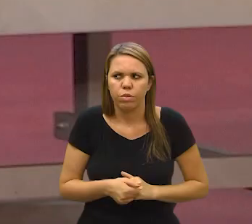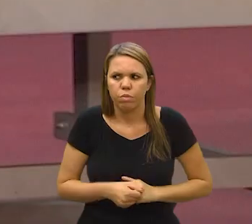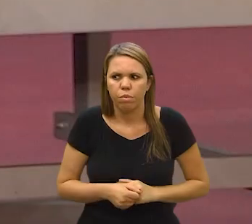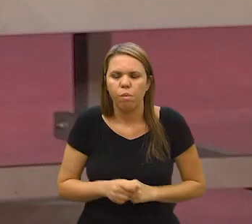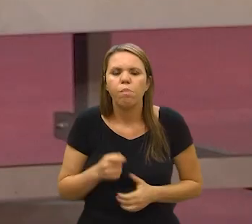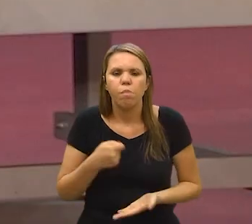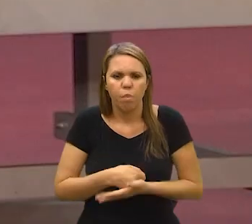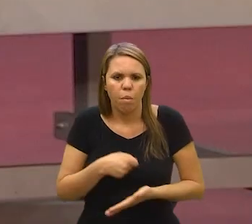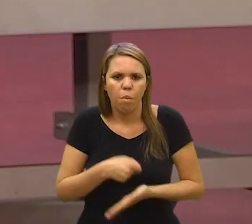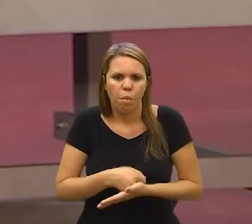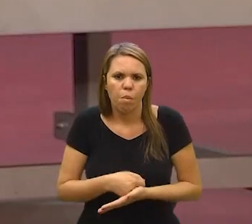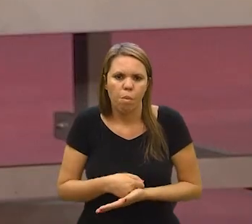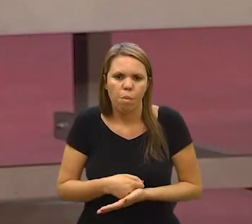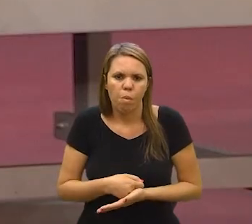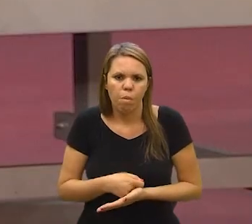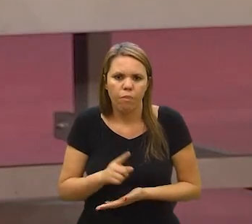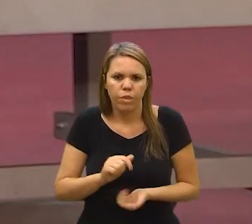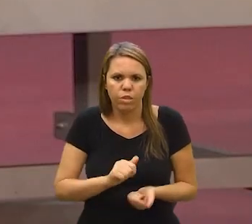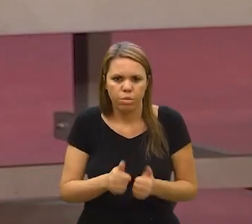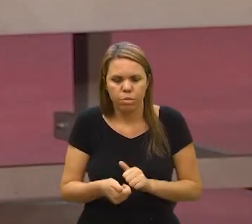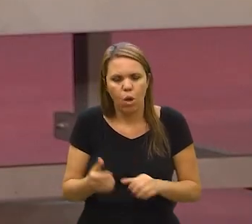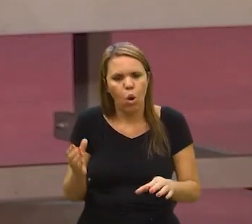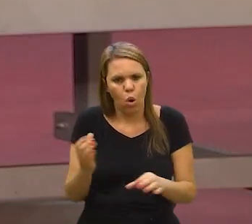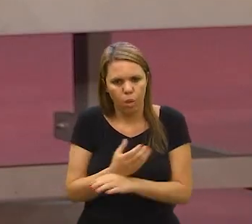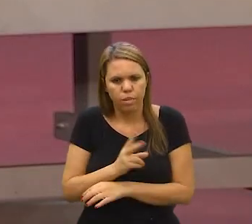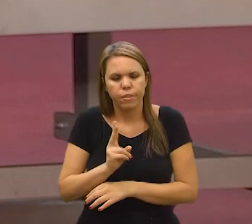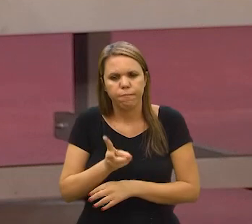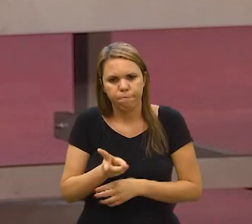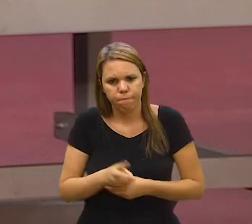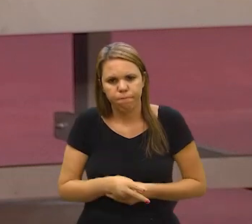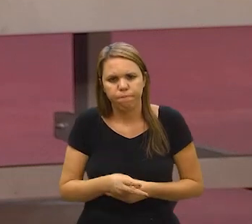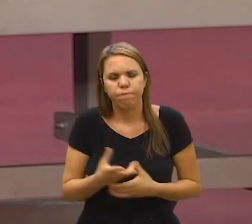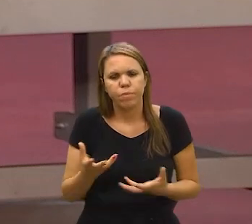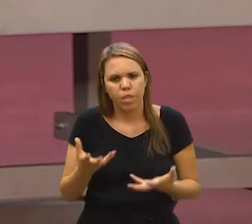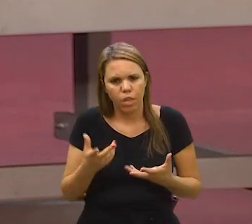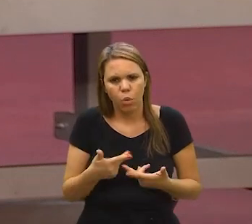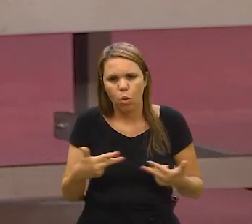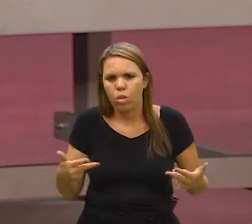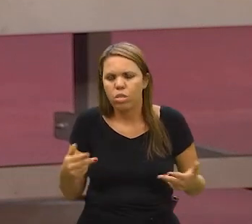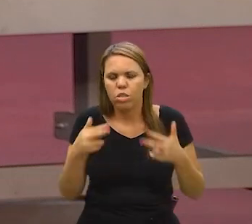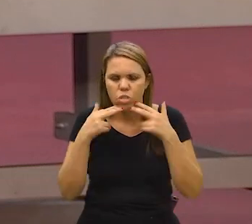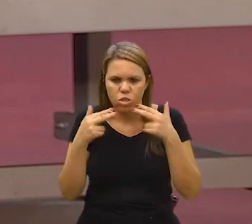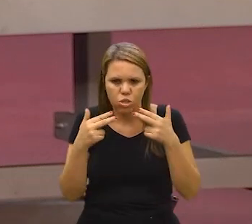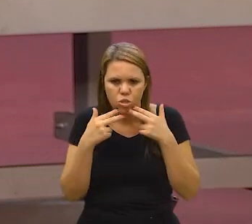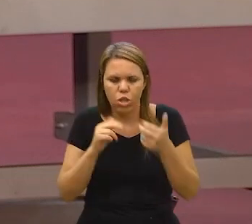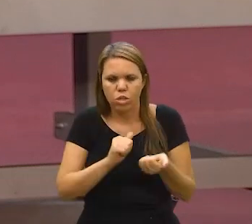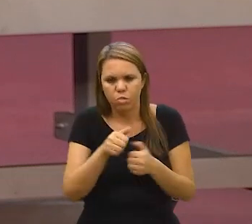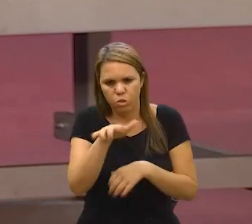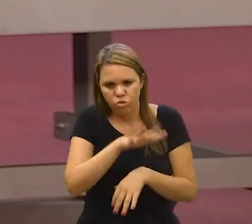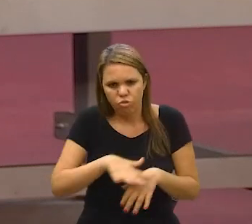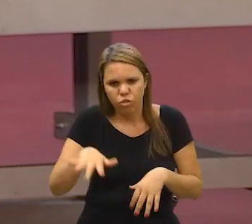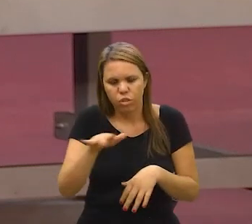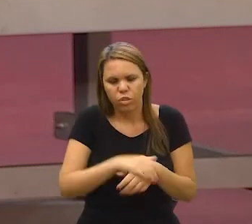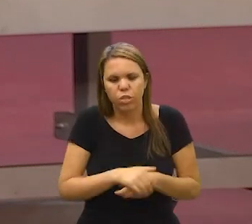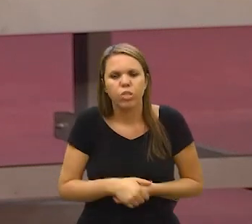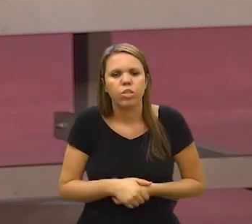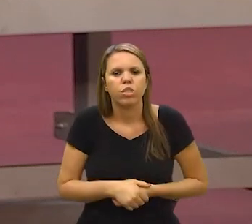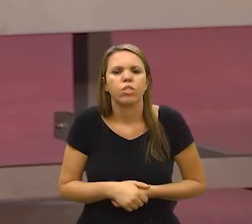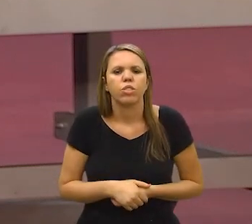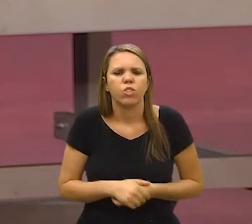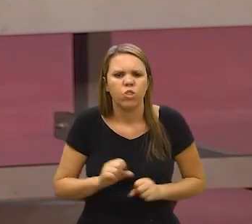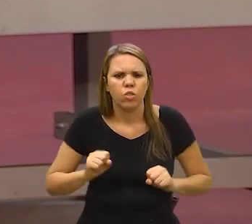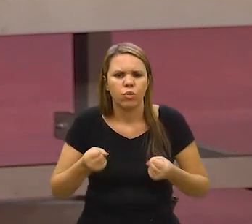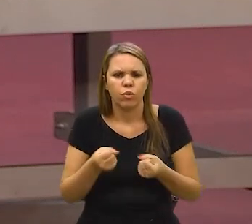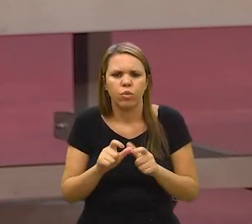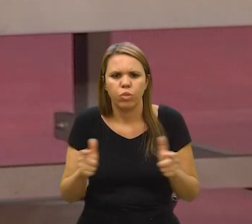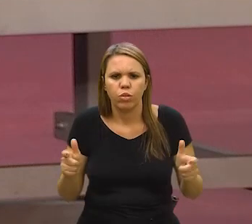que exige muito isso. Para você ser um atleta completo, você tem que estar sempre buscando coisas novas. E o esporte em geral, né? A evolução do esporte é